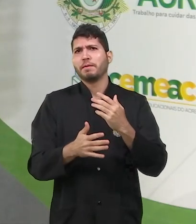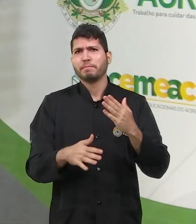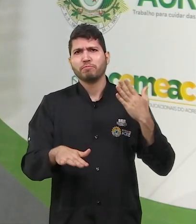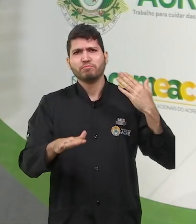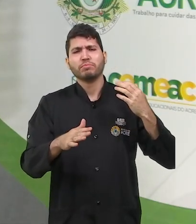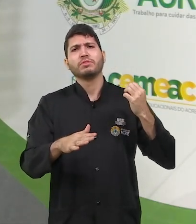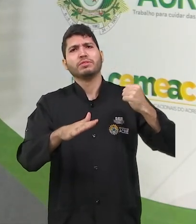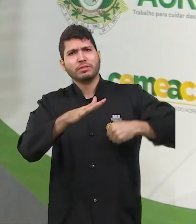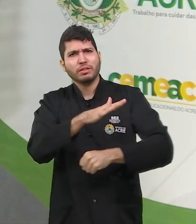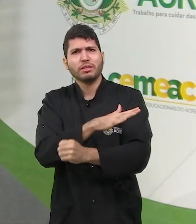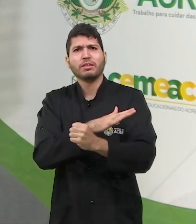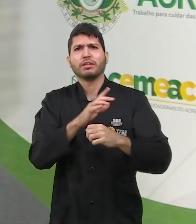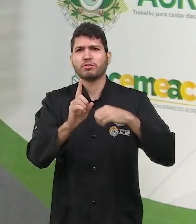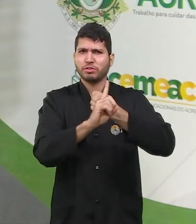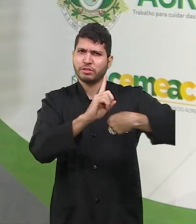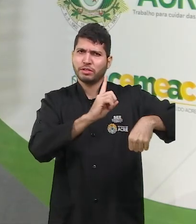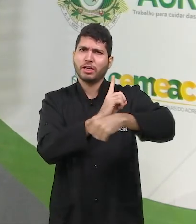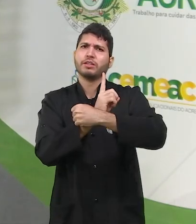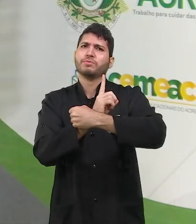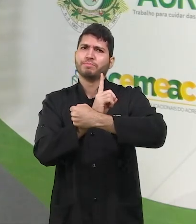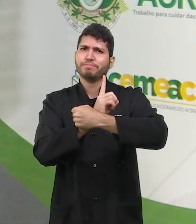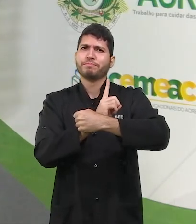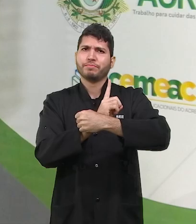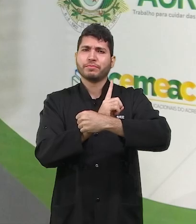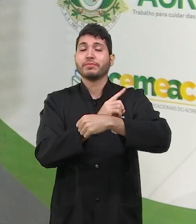padrão cultural e você acaba